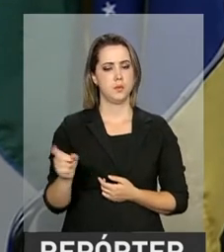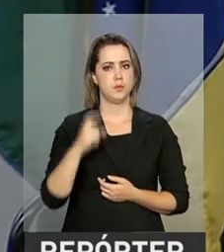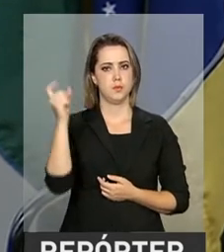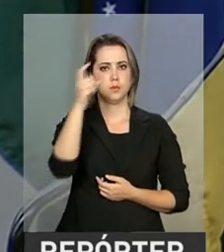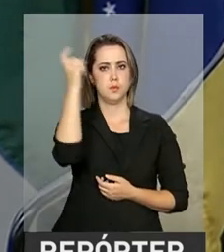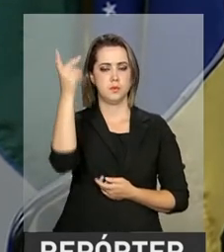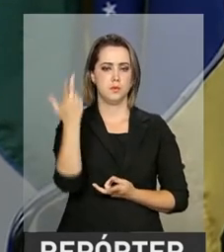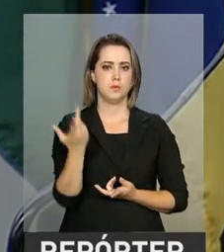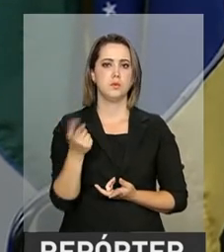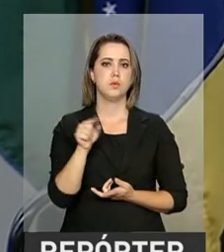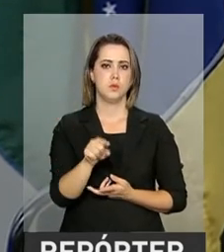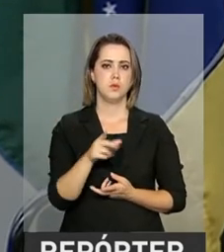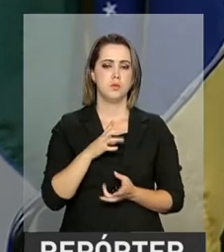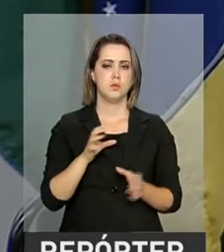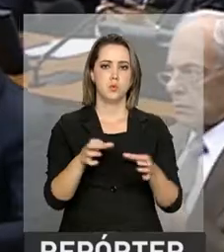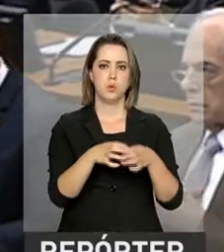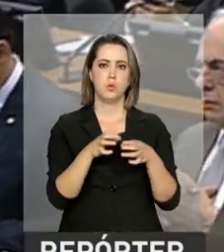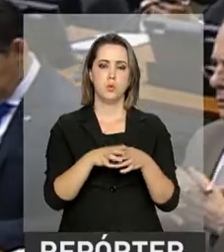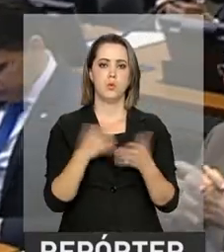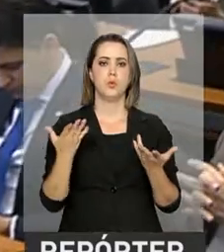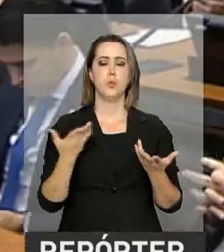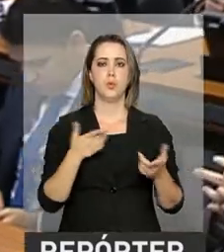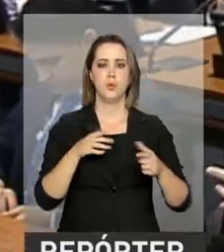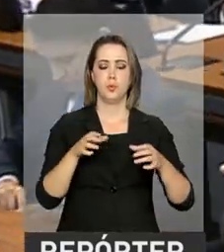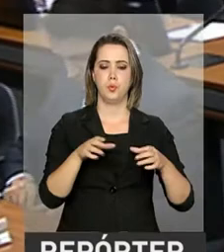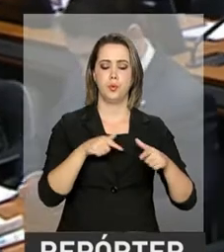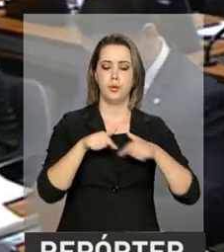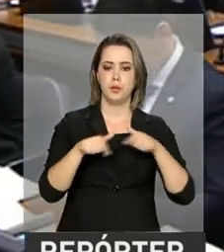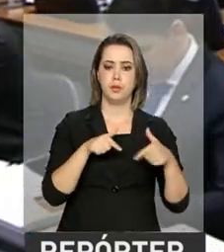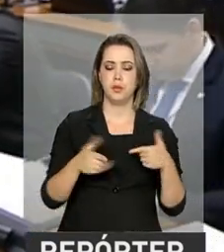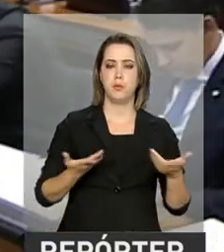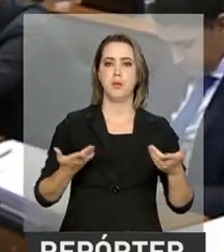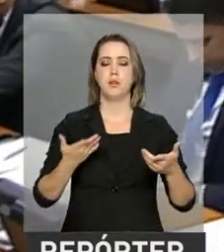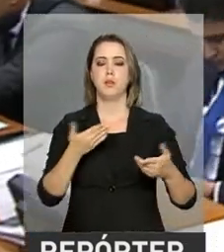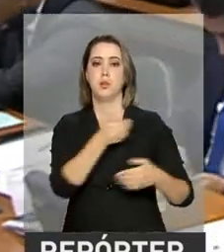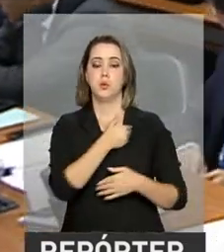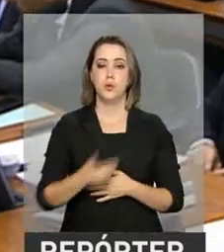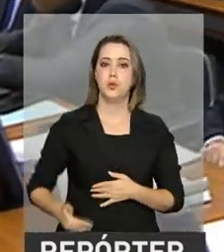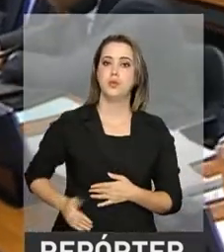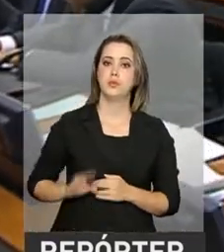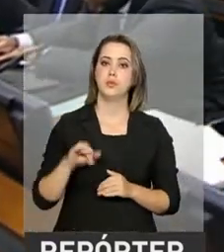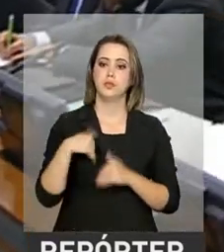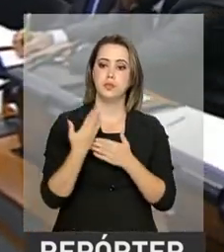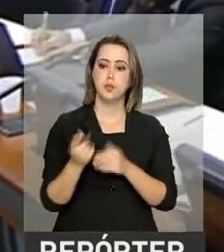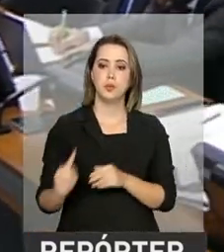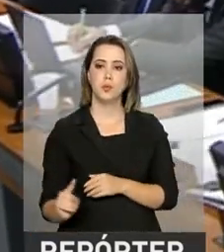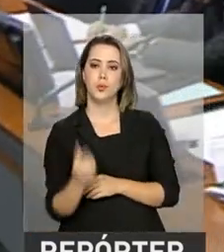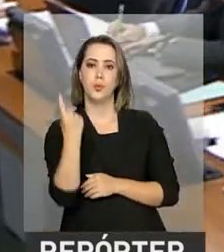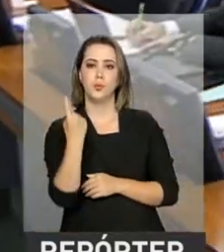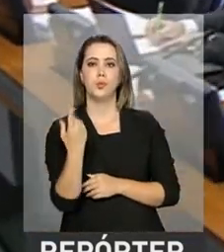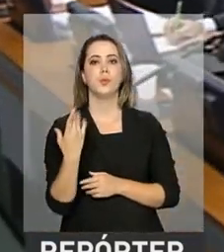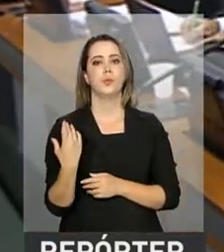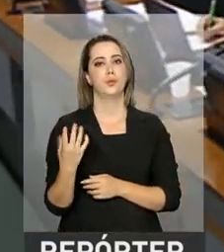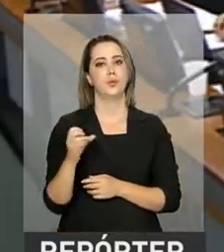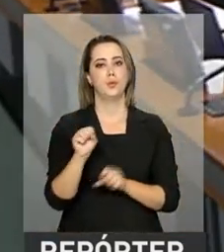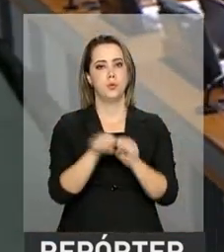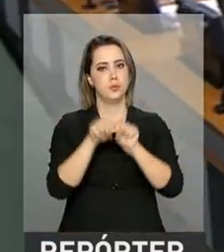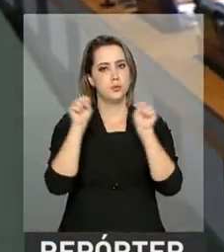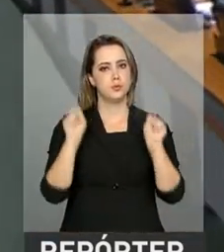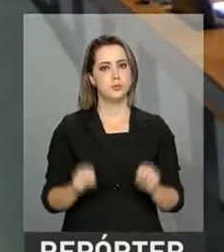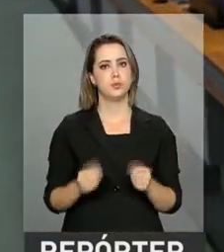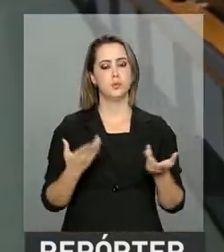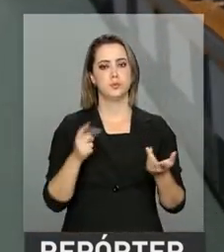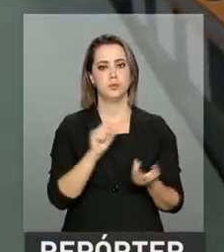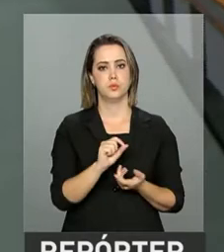e pensões para o servidor público, por exemplo, na medida que a partir daí será um regime único, reajuste de